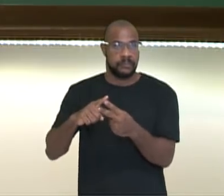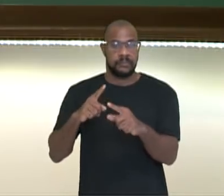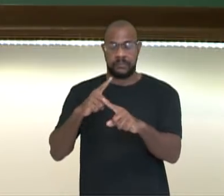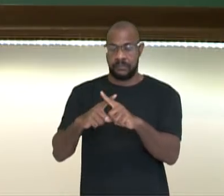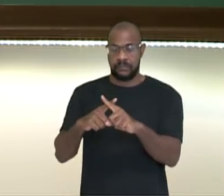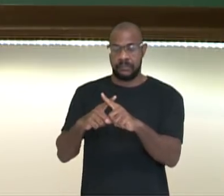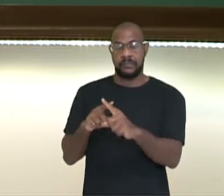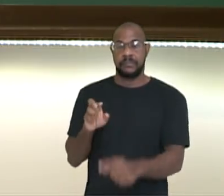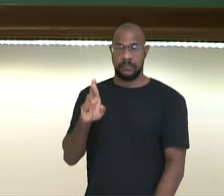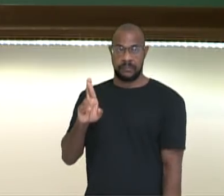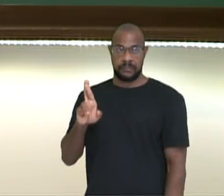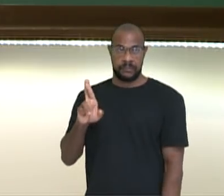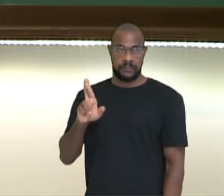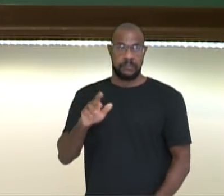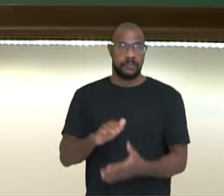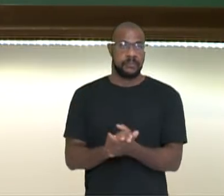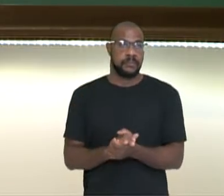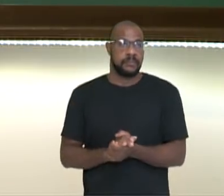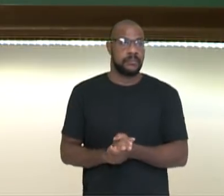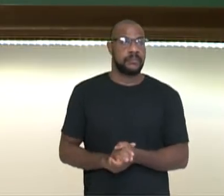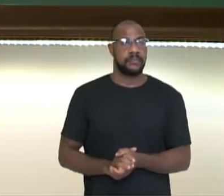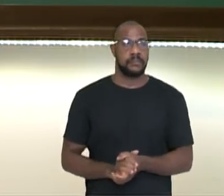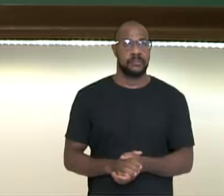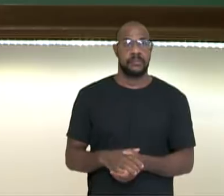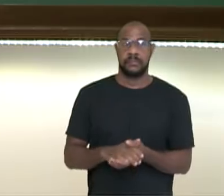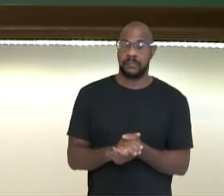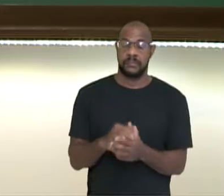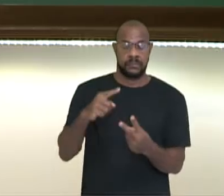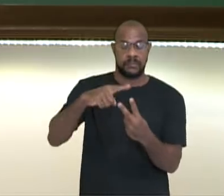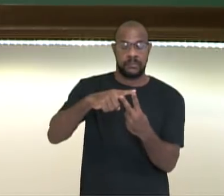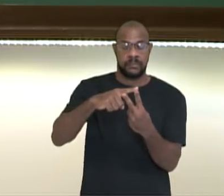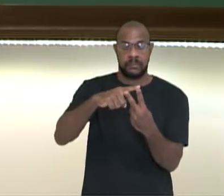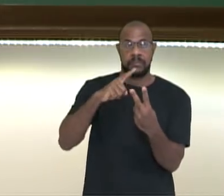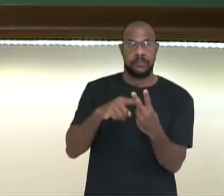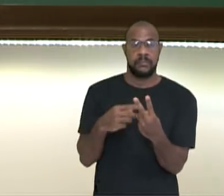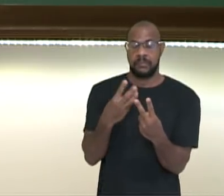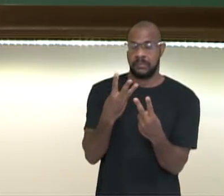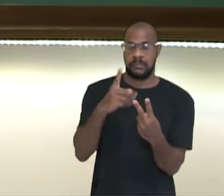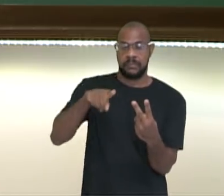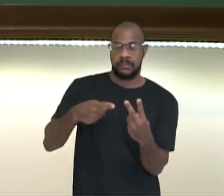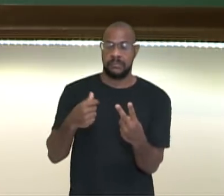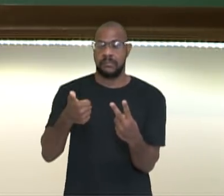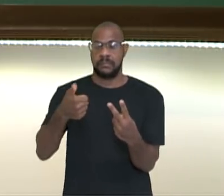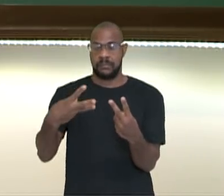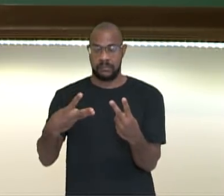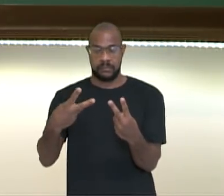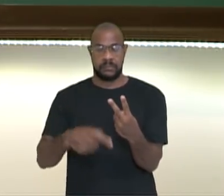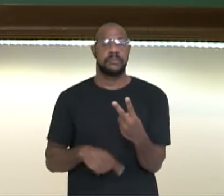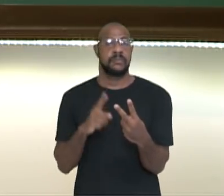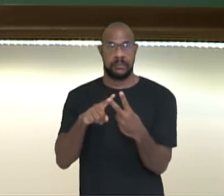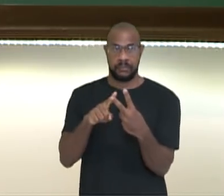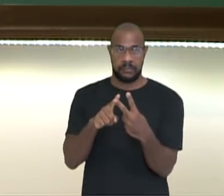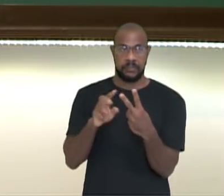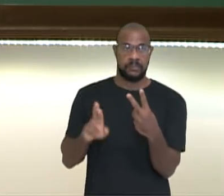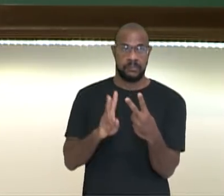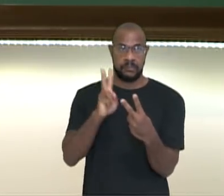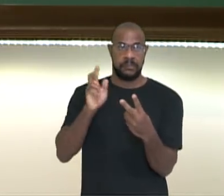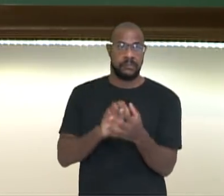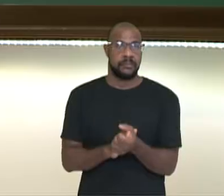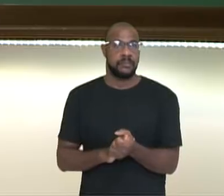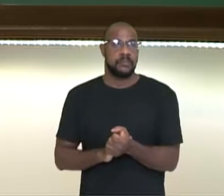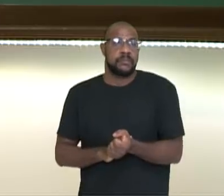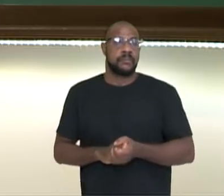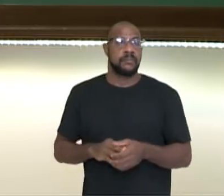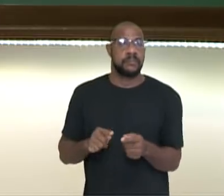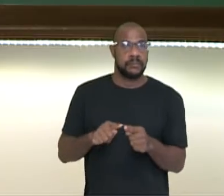π vale 3,14. Anota lá, é sério. Se eu estou falando de ângulo, a circunferência